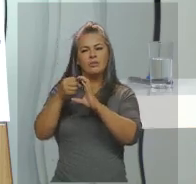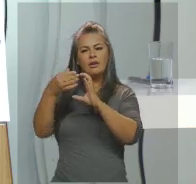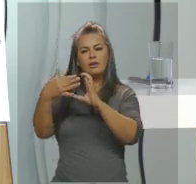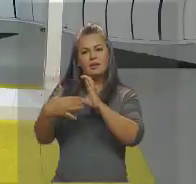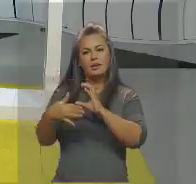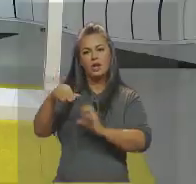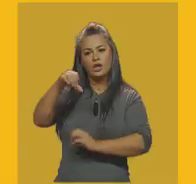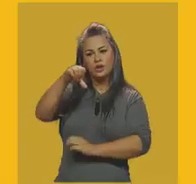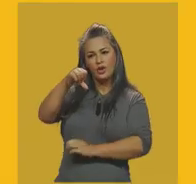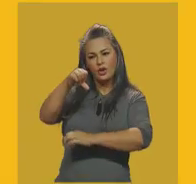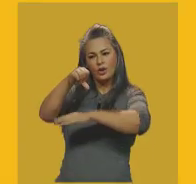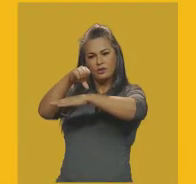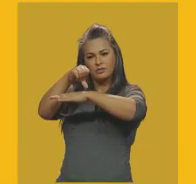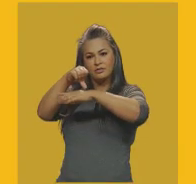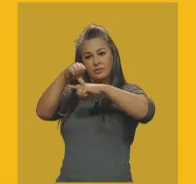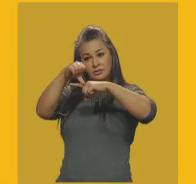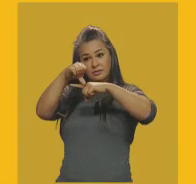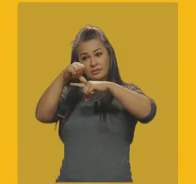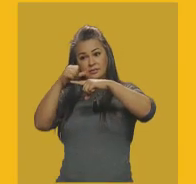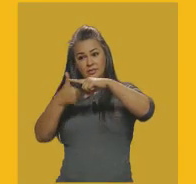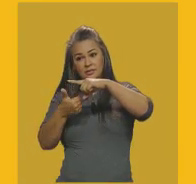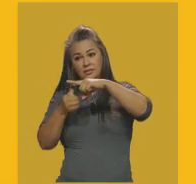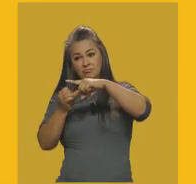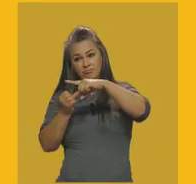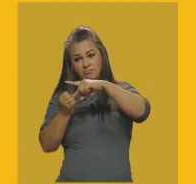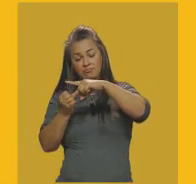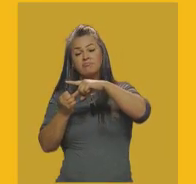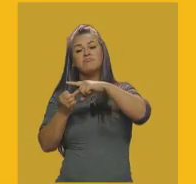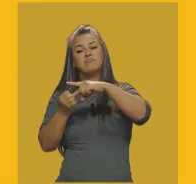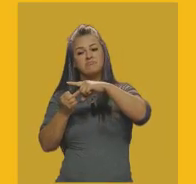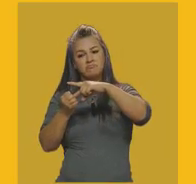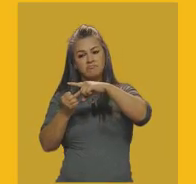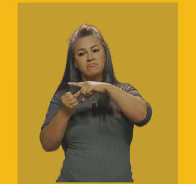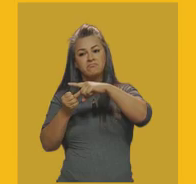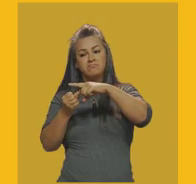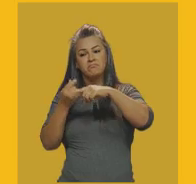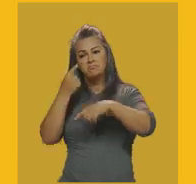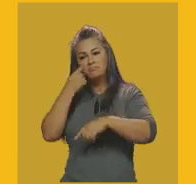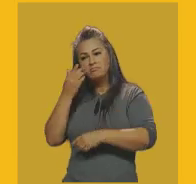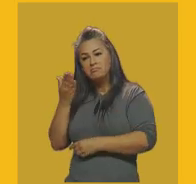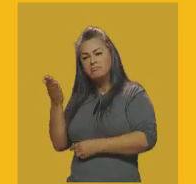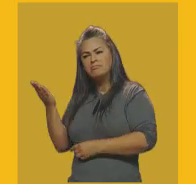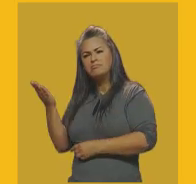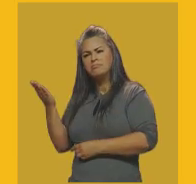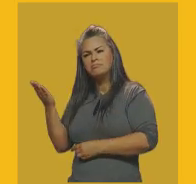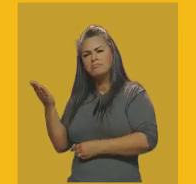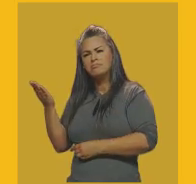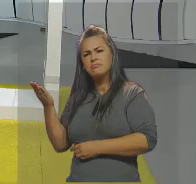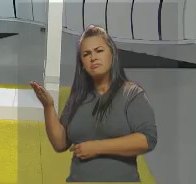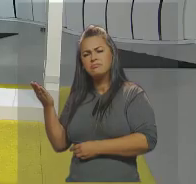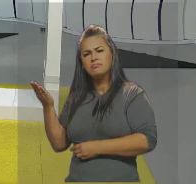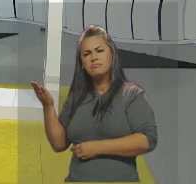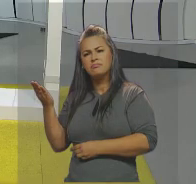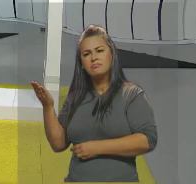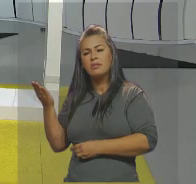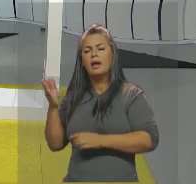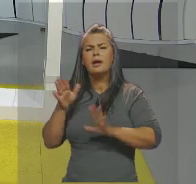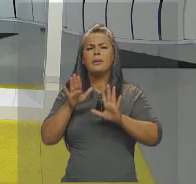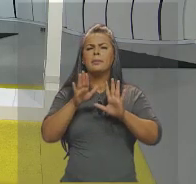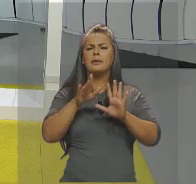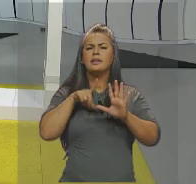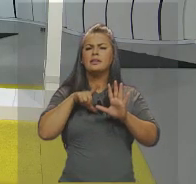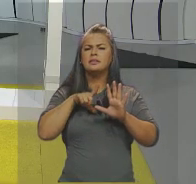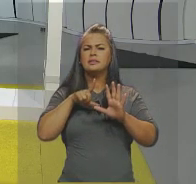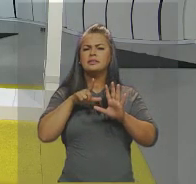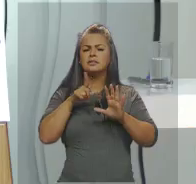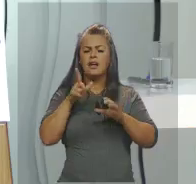9/16. E na hora que a gente tem só os 2 genes recessivos, todos recessivos, que vai ser